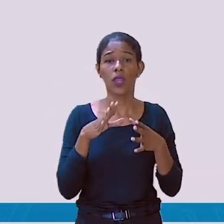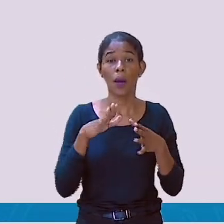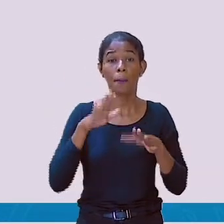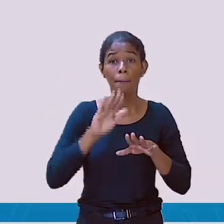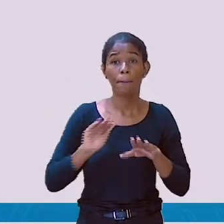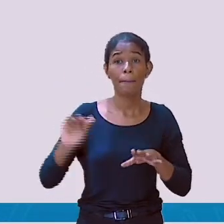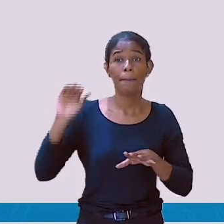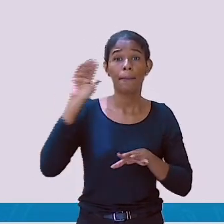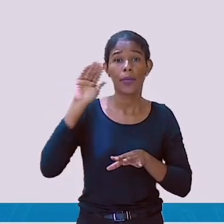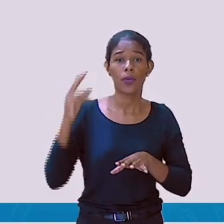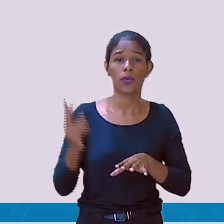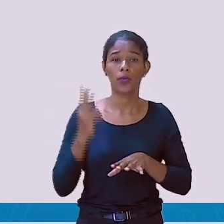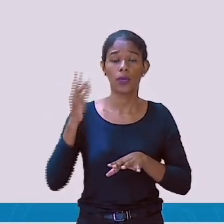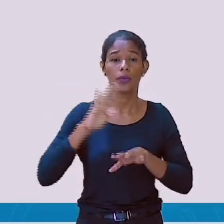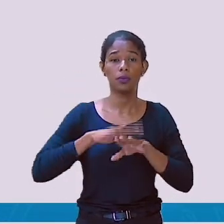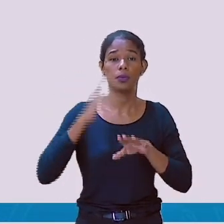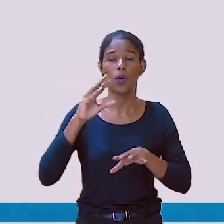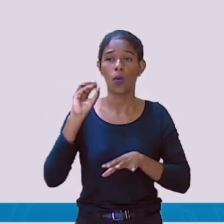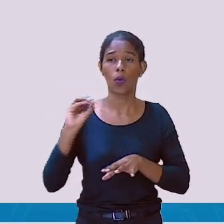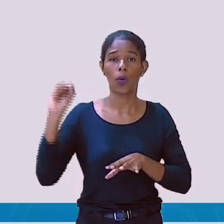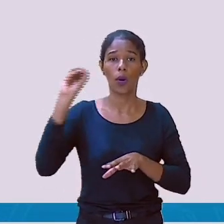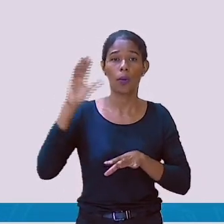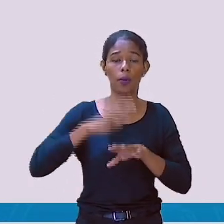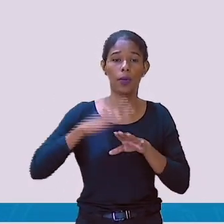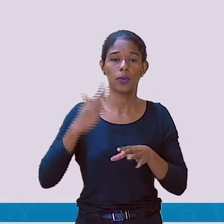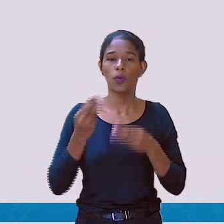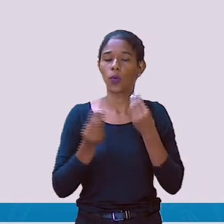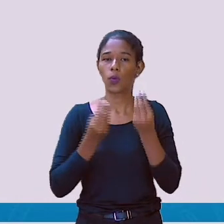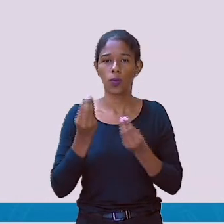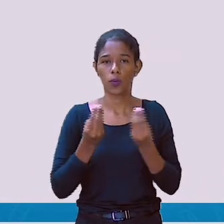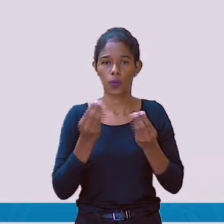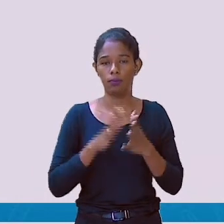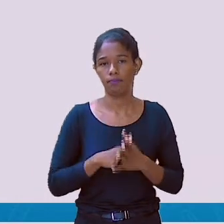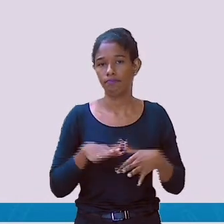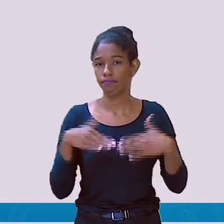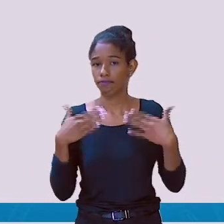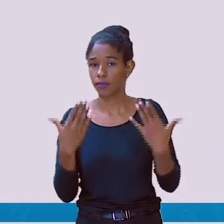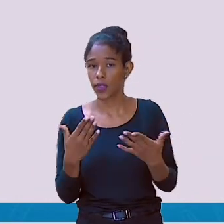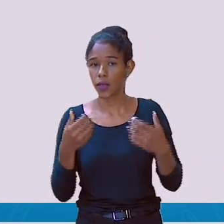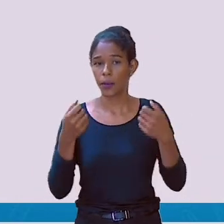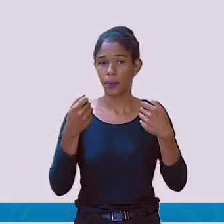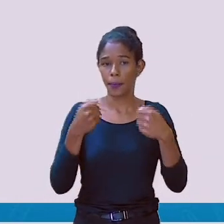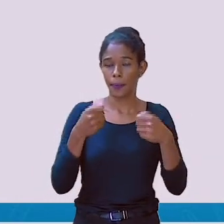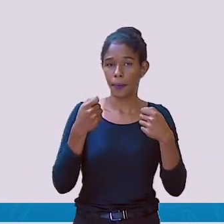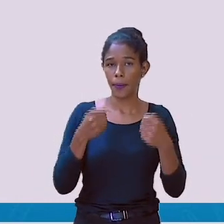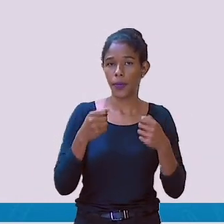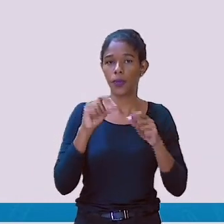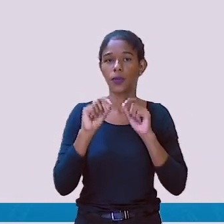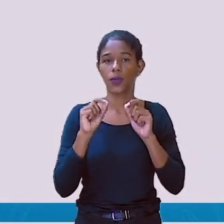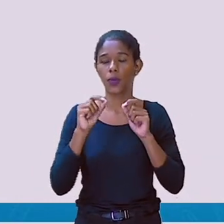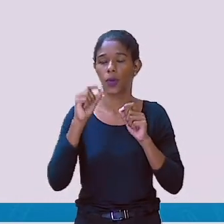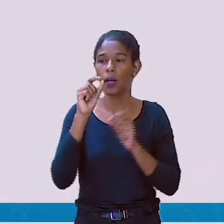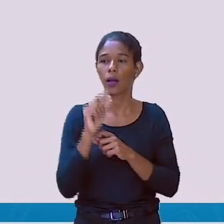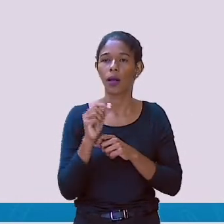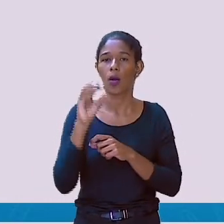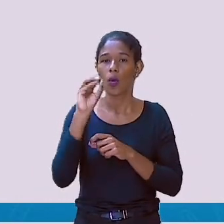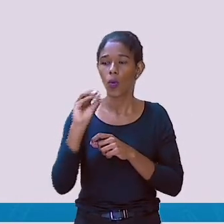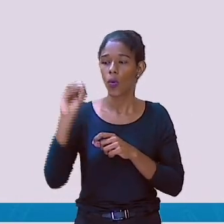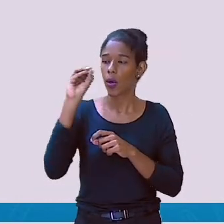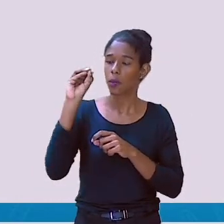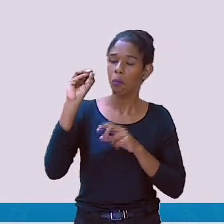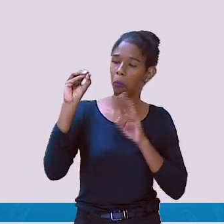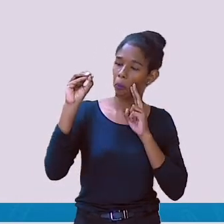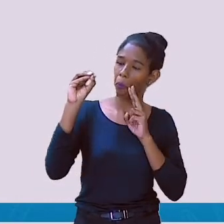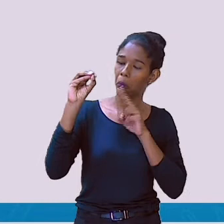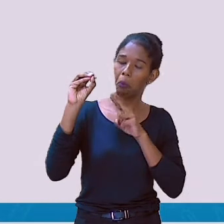Então, vamos observar os expoentes. Aqui eu não tenho expoente escrito, mas existe um 1. Então, qual é o